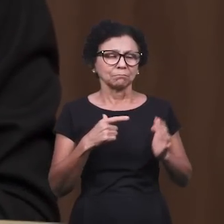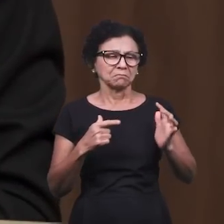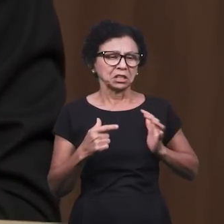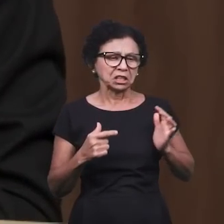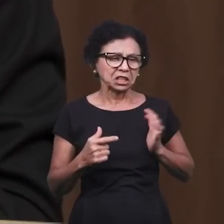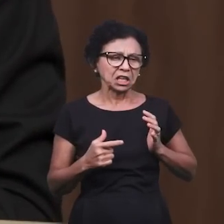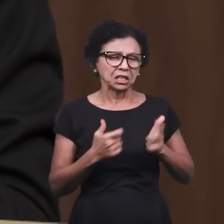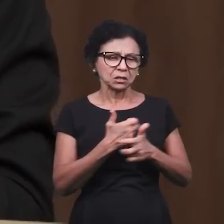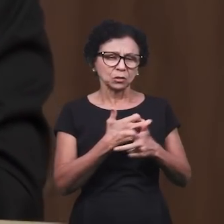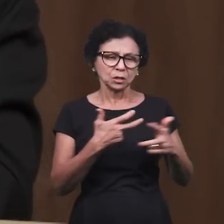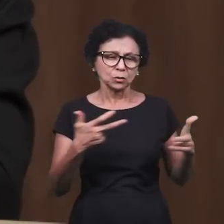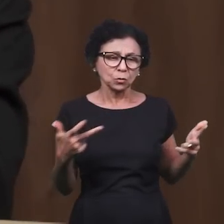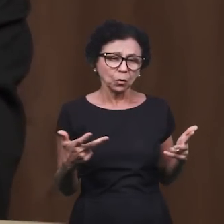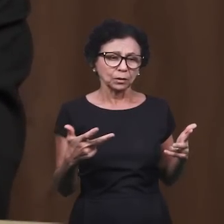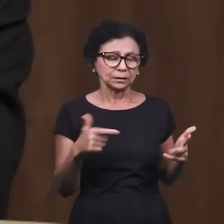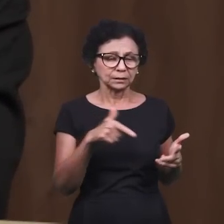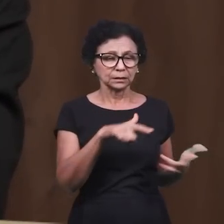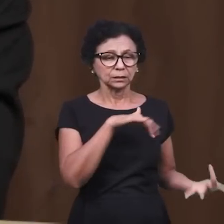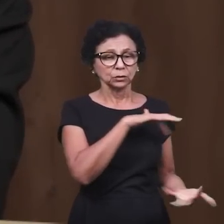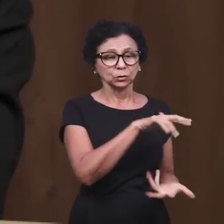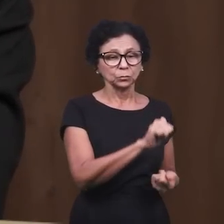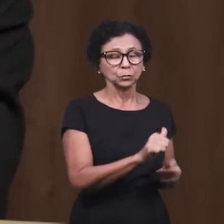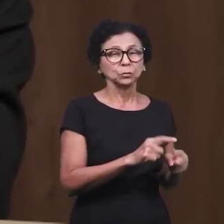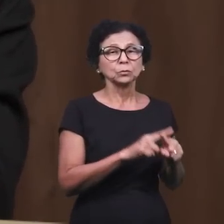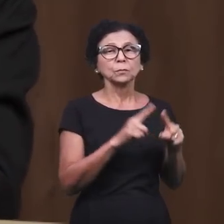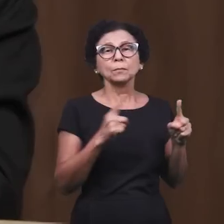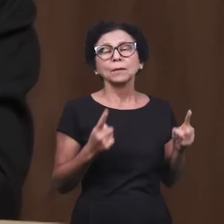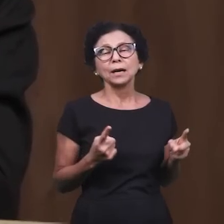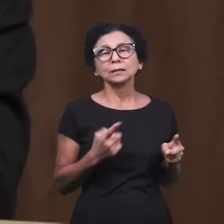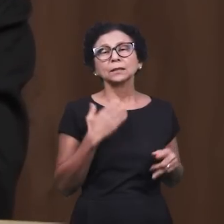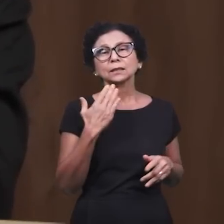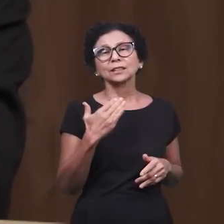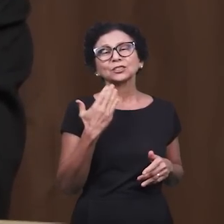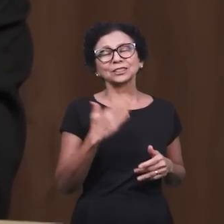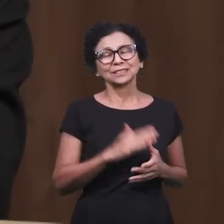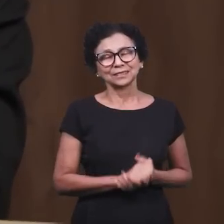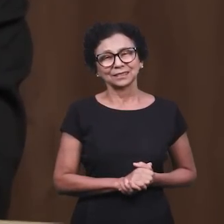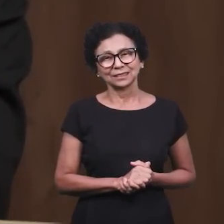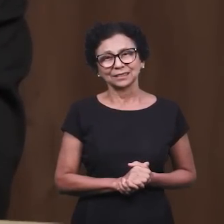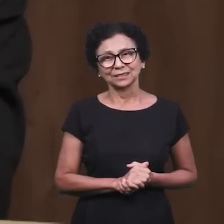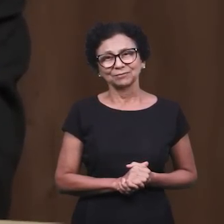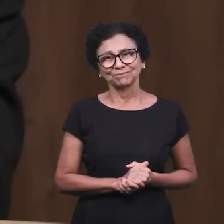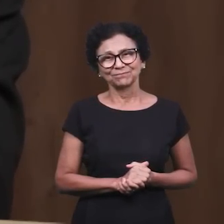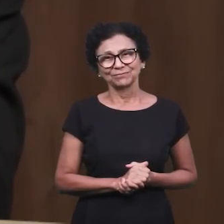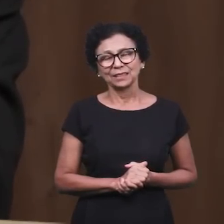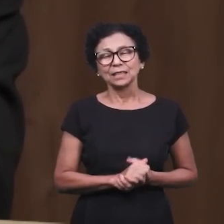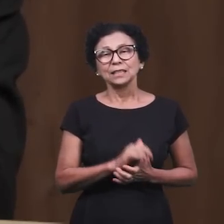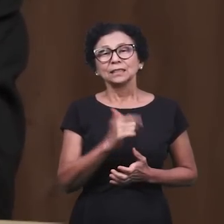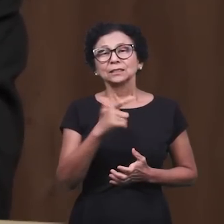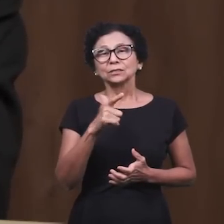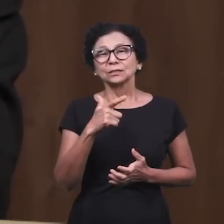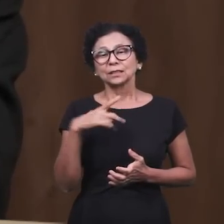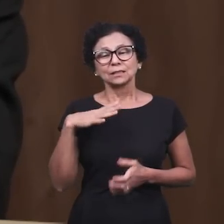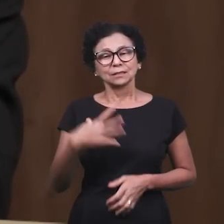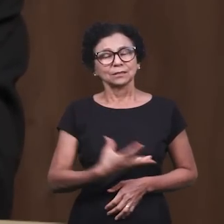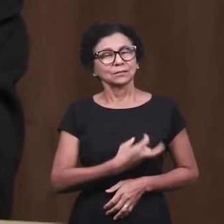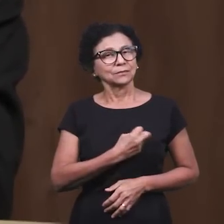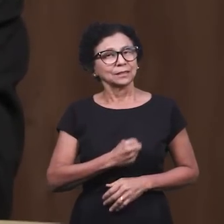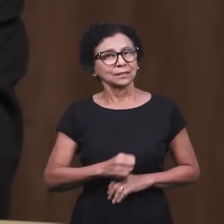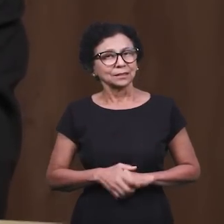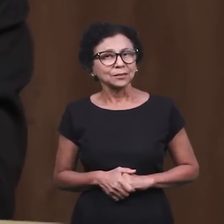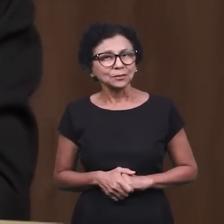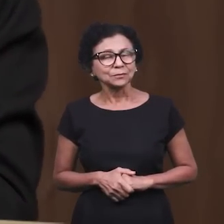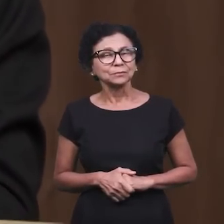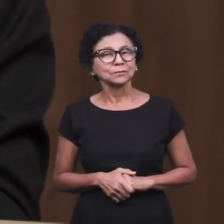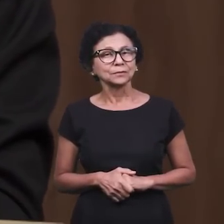não alcançamos. Então, acho que o grande alvo é a eternidade, eles serem servos, serem